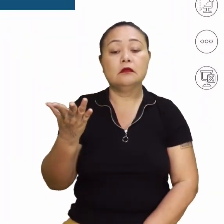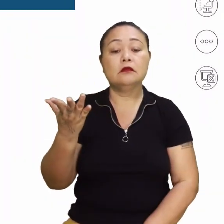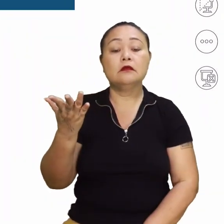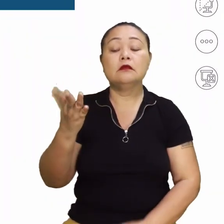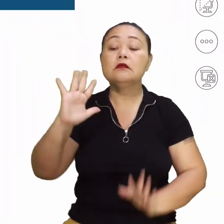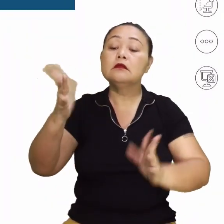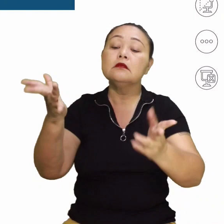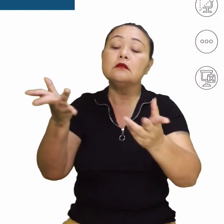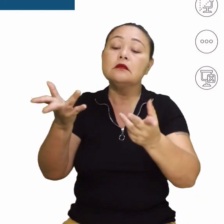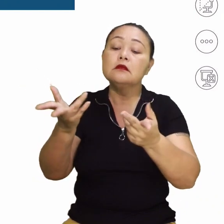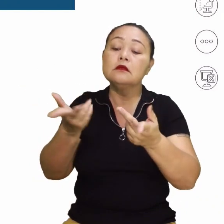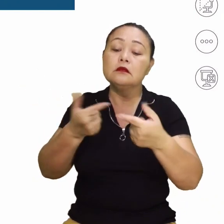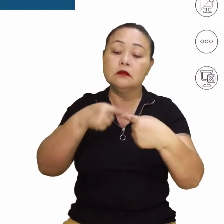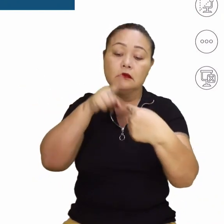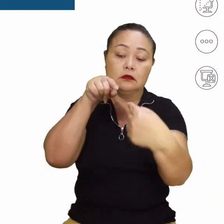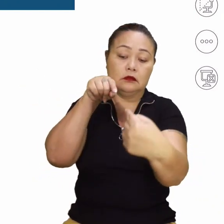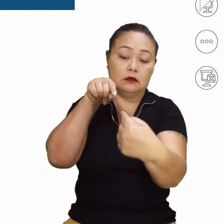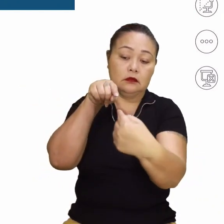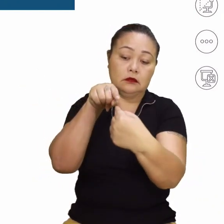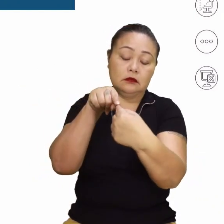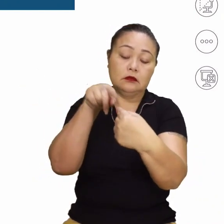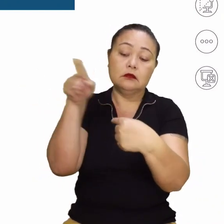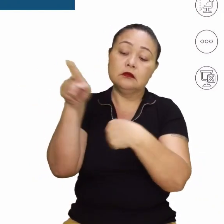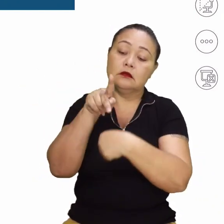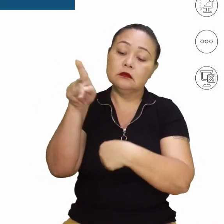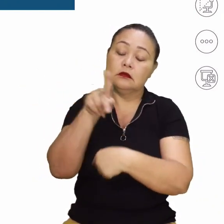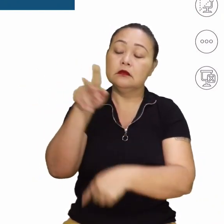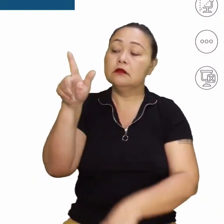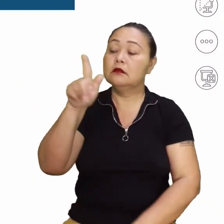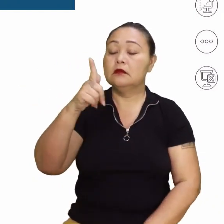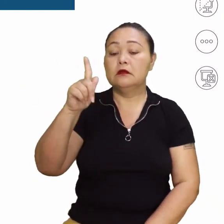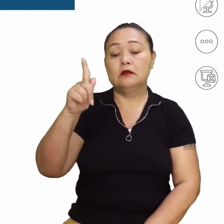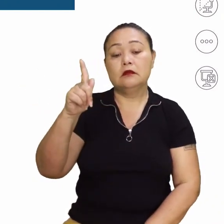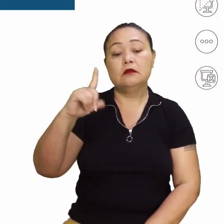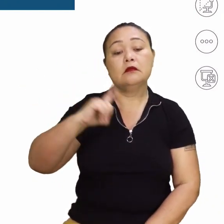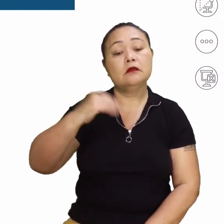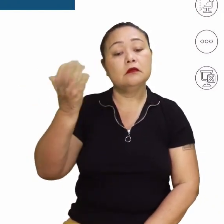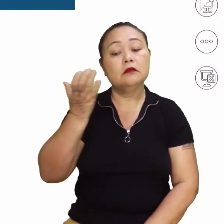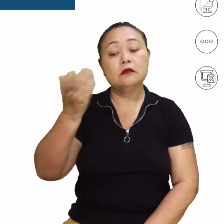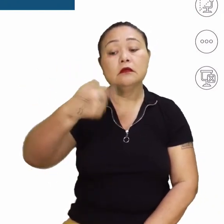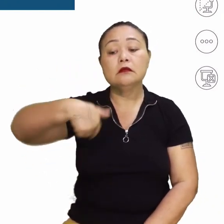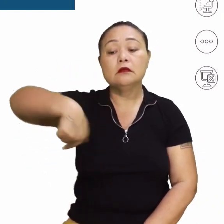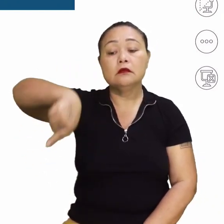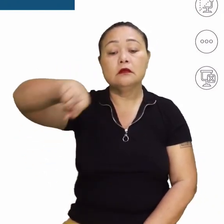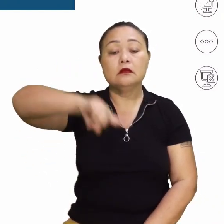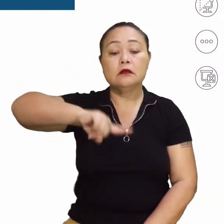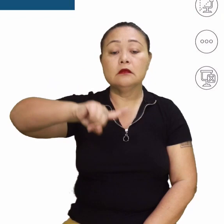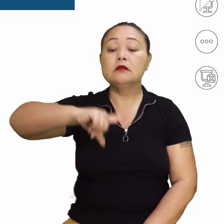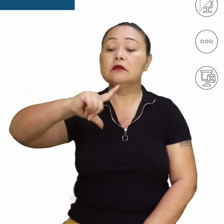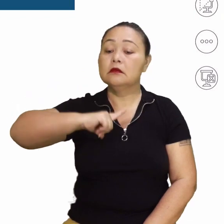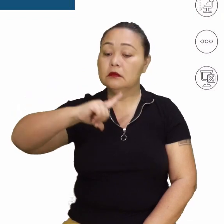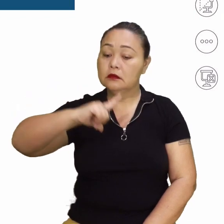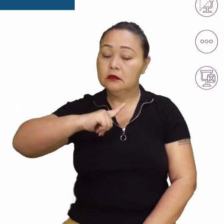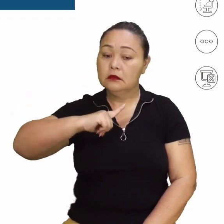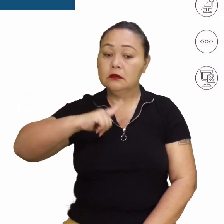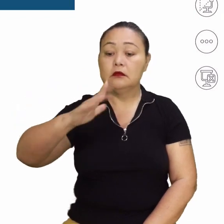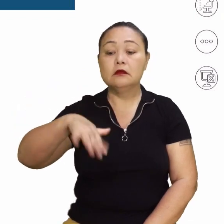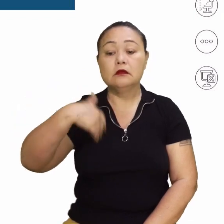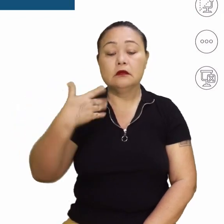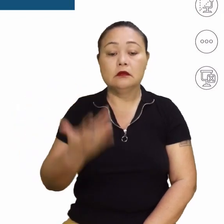Qual a habilidade que os professores de geografia quer que você adquira